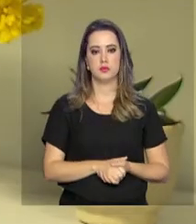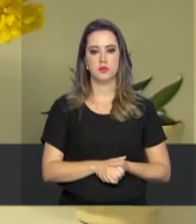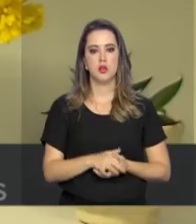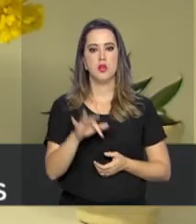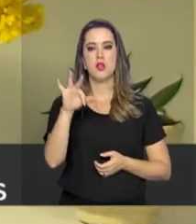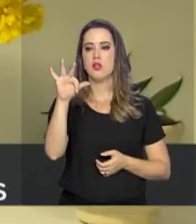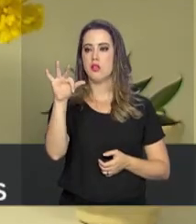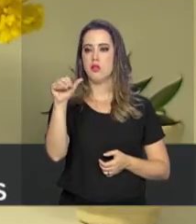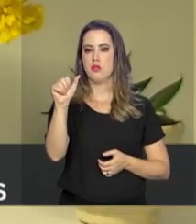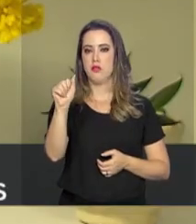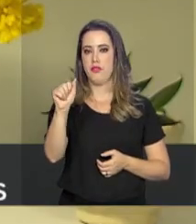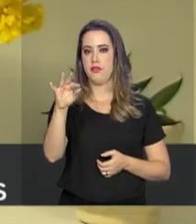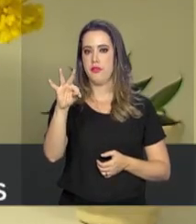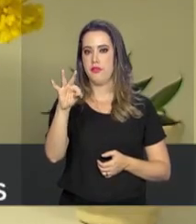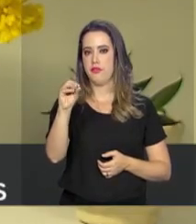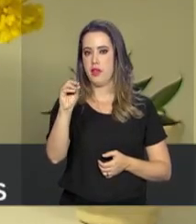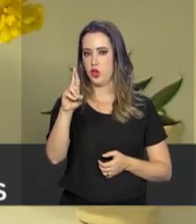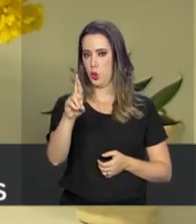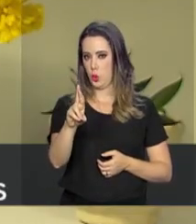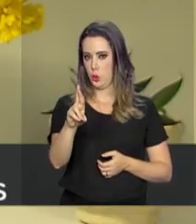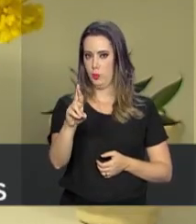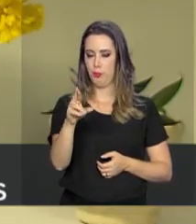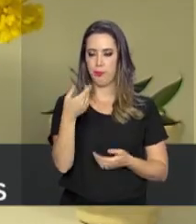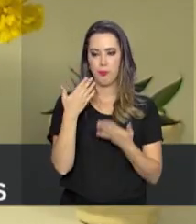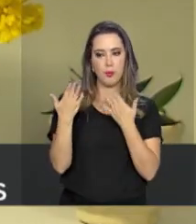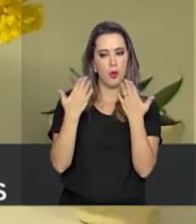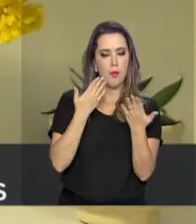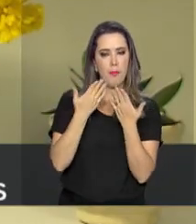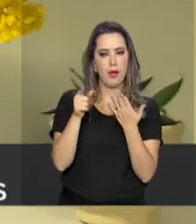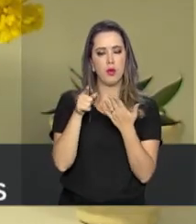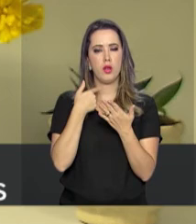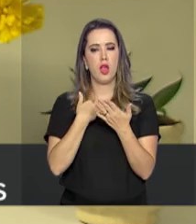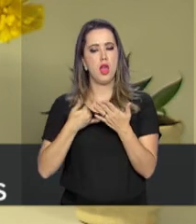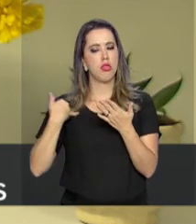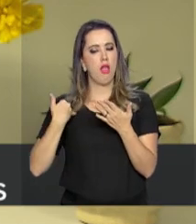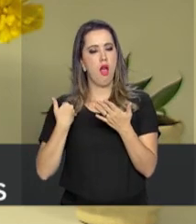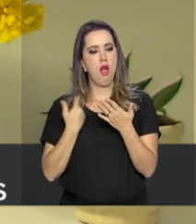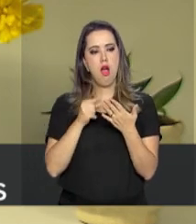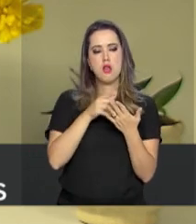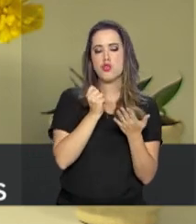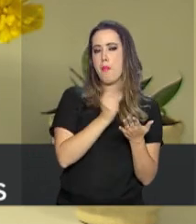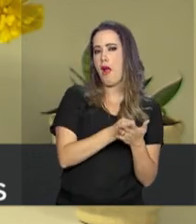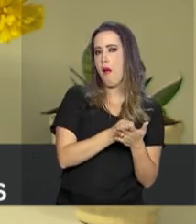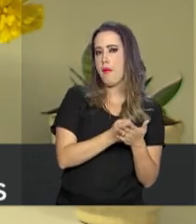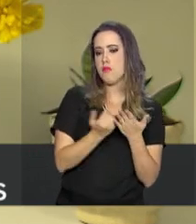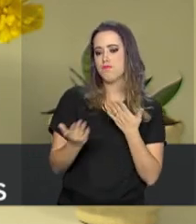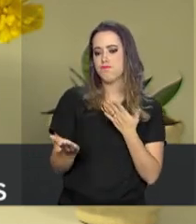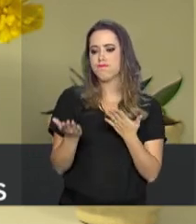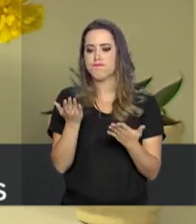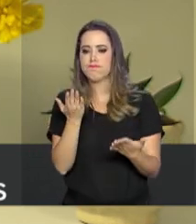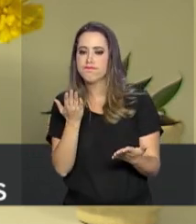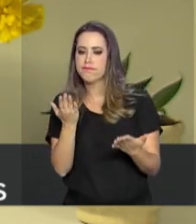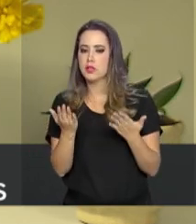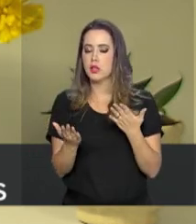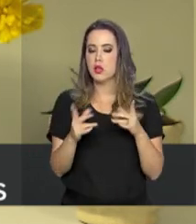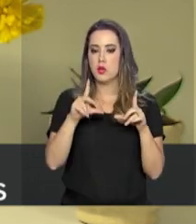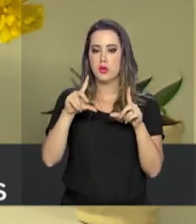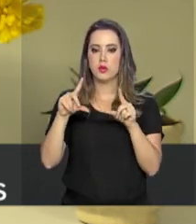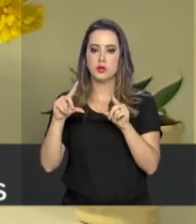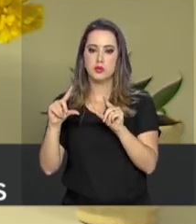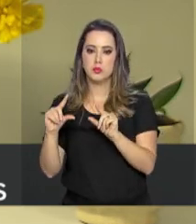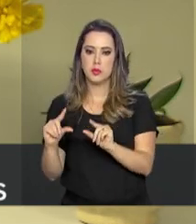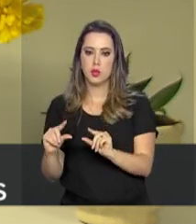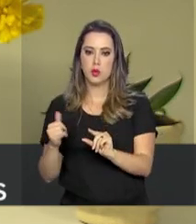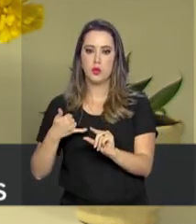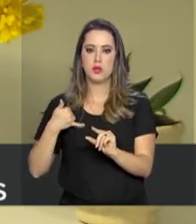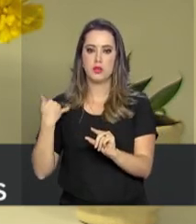leva em conta o que a idade da pessoa o tempo de contribuição de serviço a expectativa de sobrevida então quanto menor for a